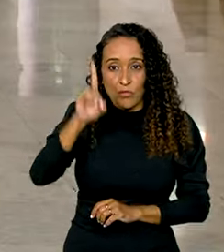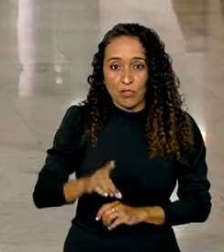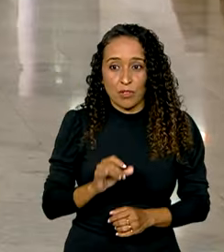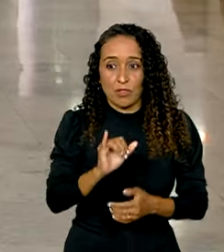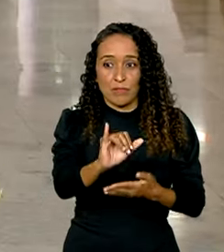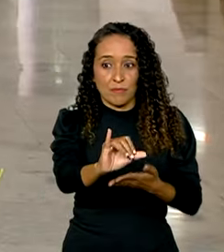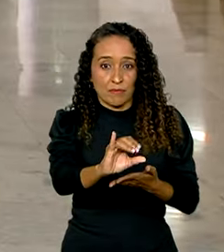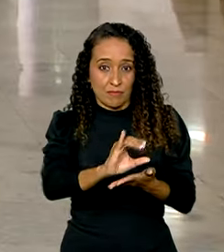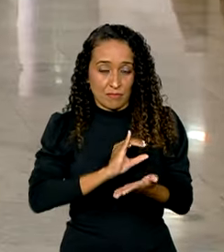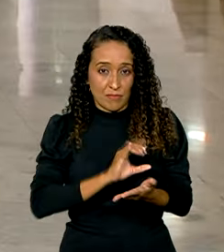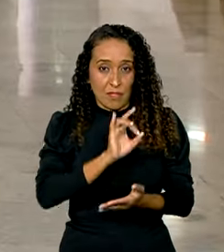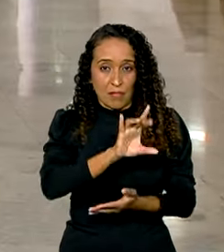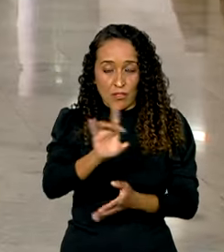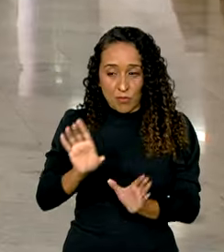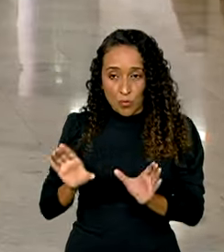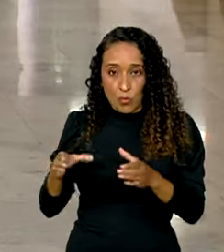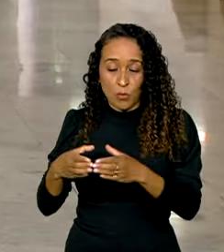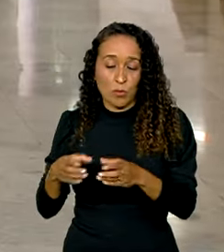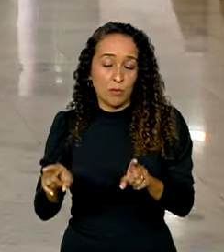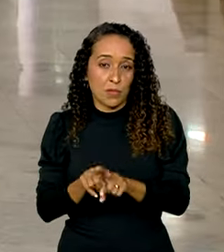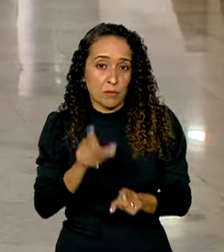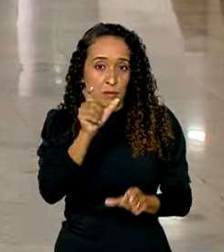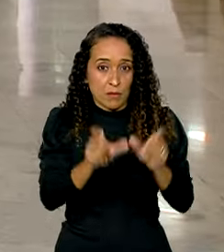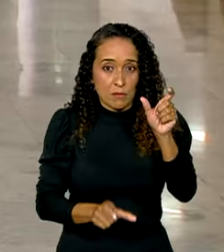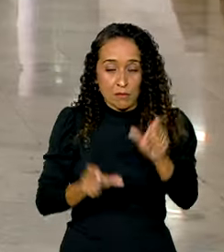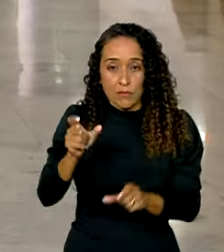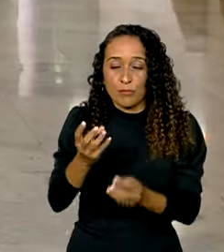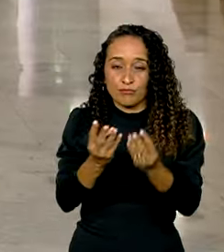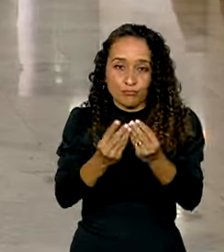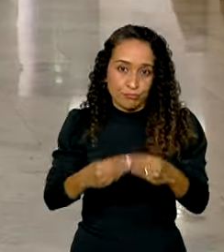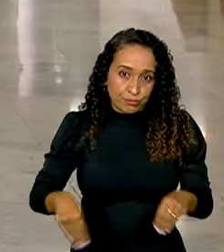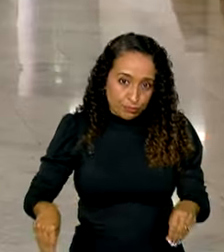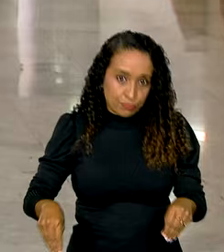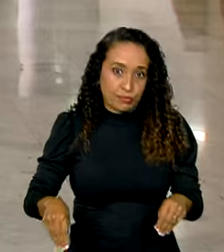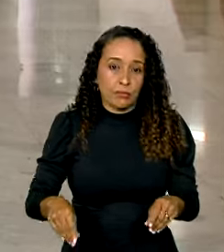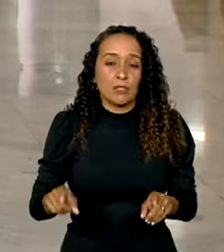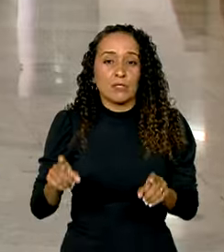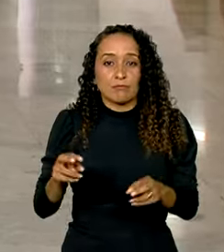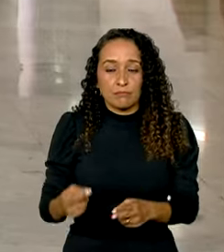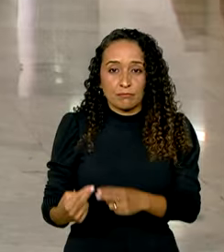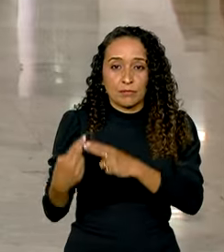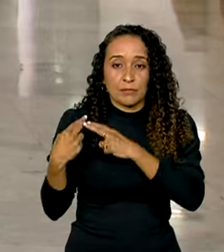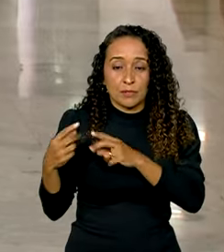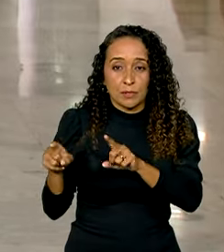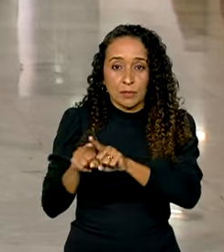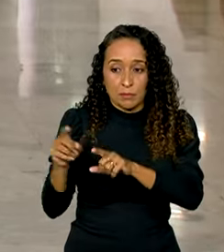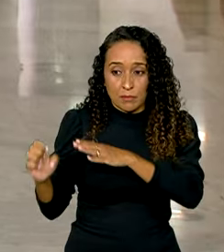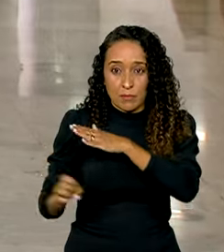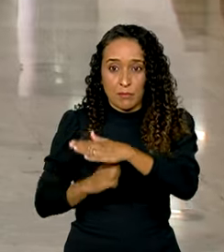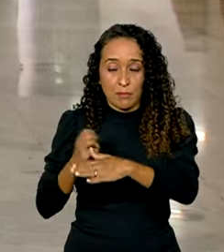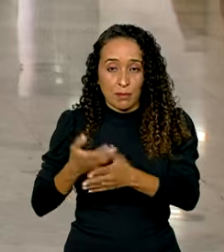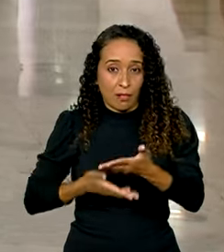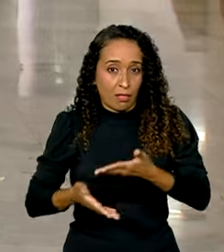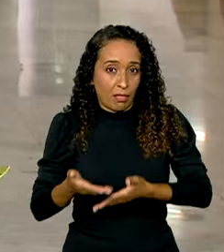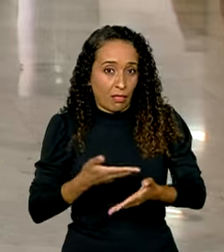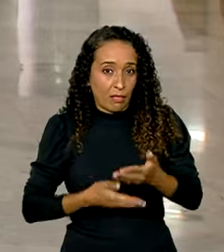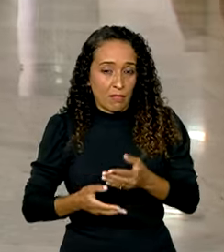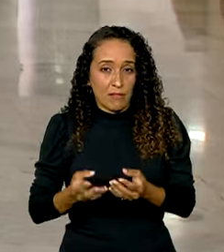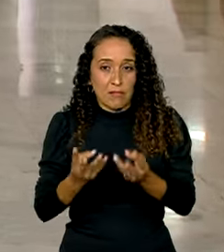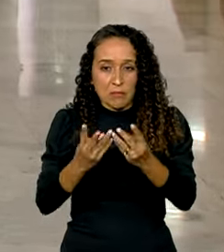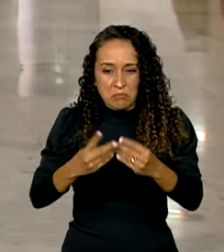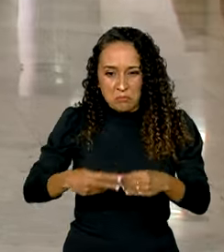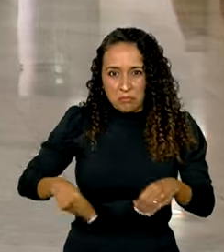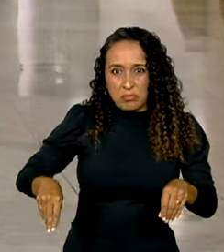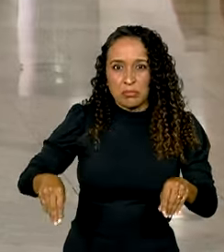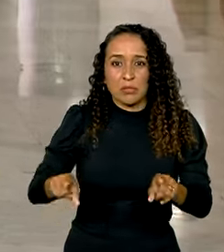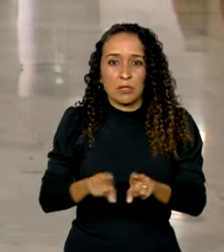indenização individuais e coletivas para as pessoas prejudicadas, responsabiliza as empresas envolvidas nas tragédias